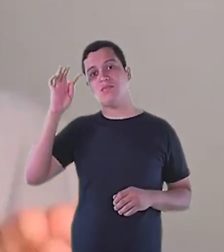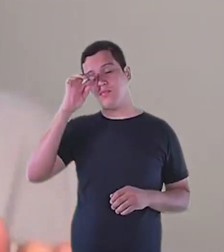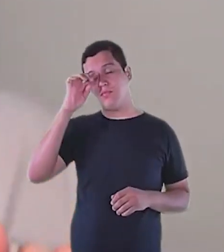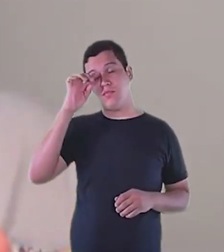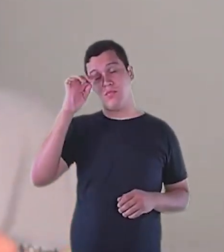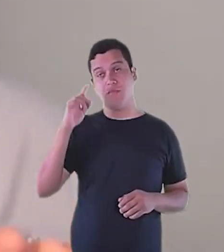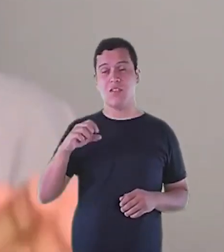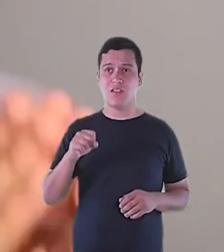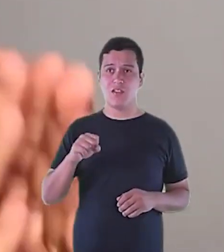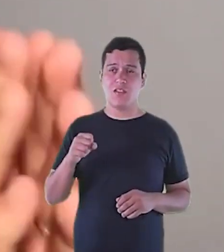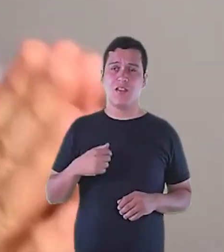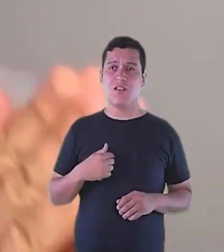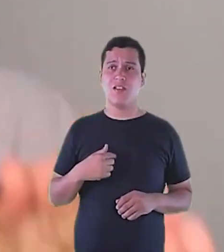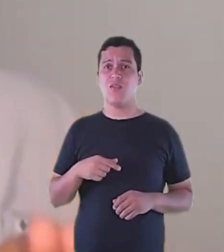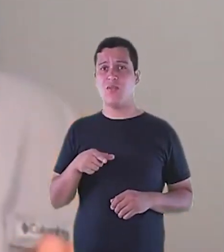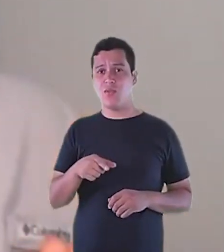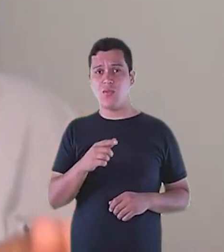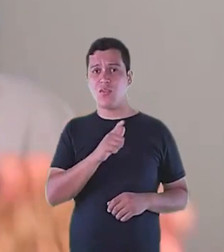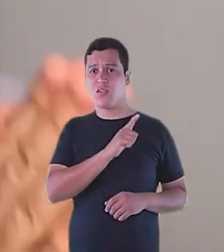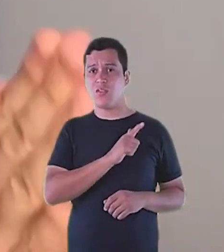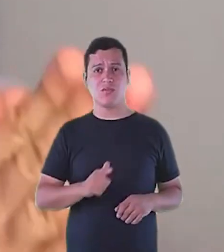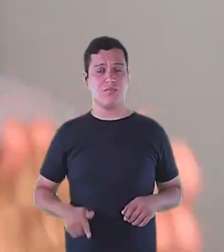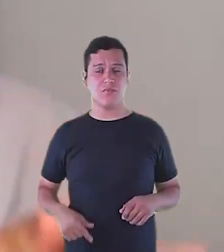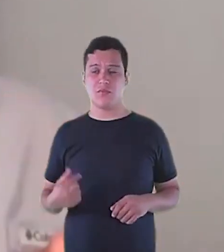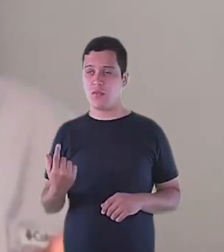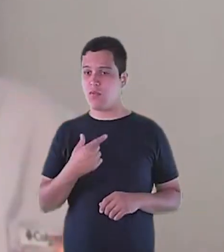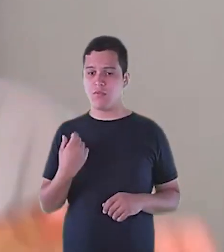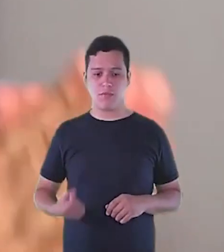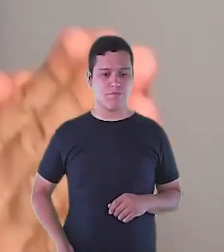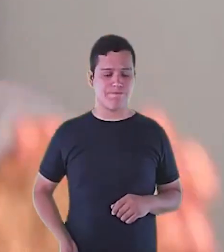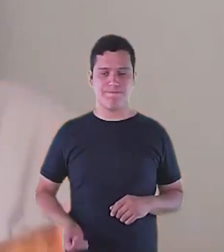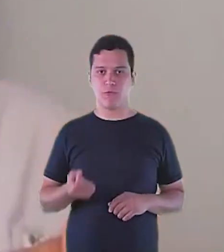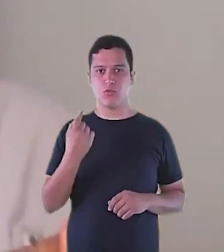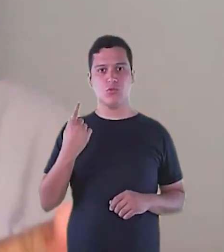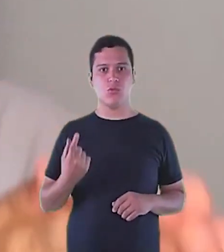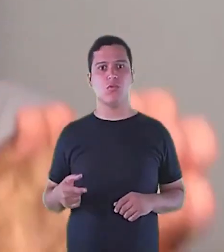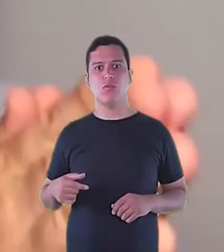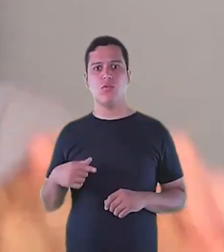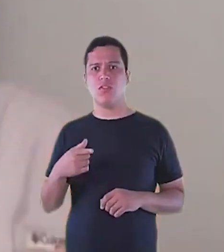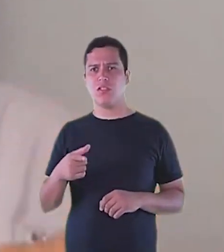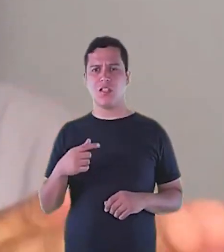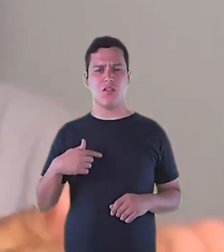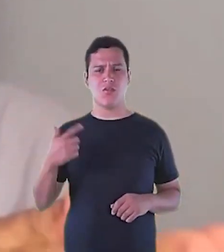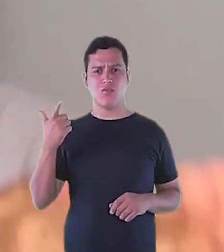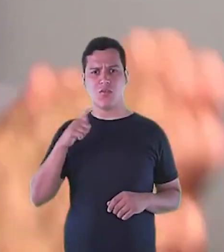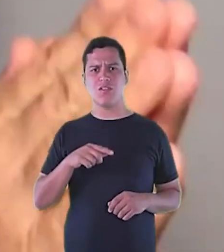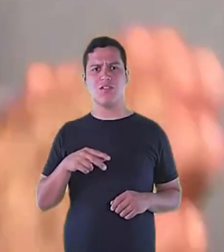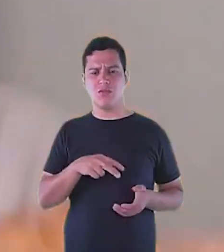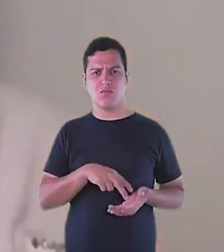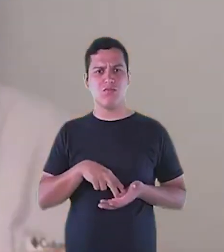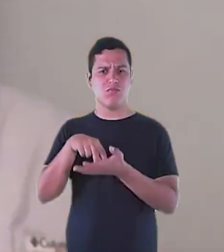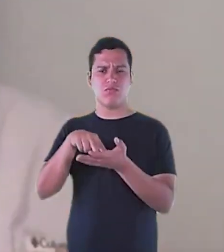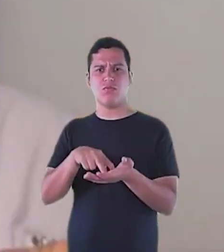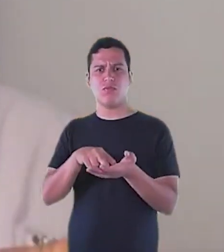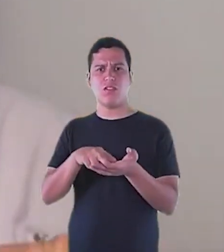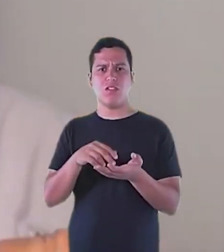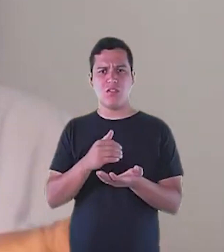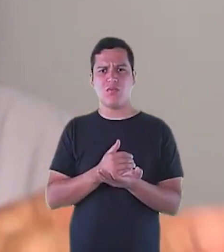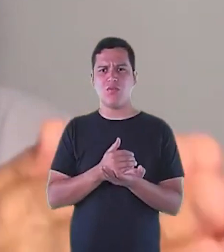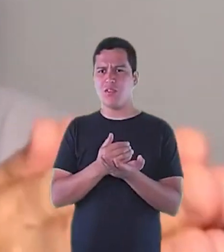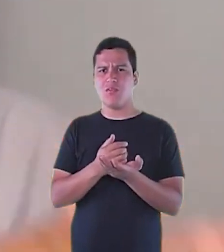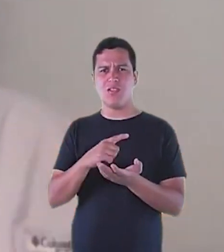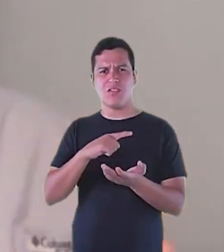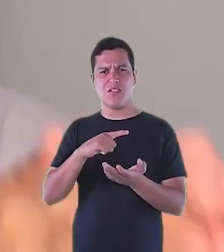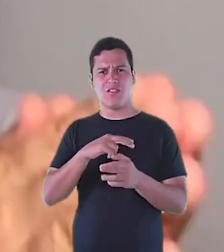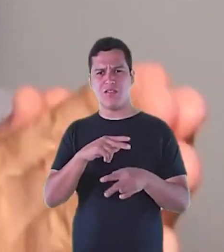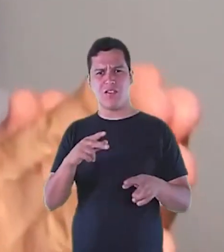atual governo, esse governo absurdo, negacionista, que se elegeu em cima de uma plataforma racista, né?